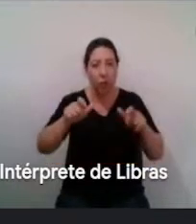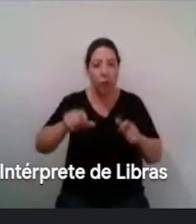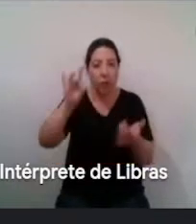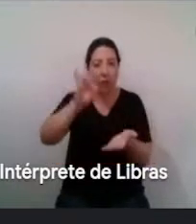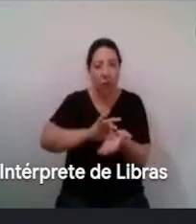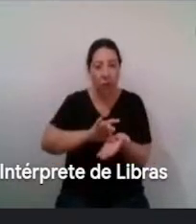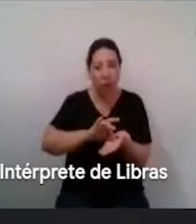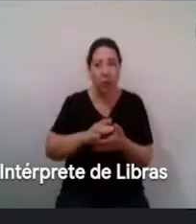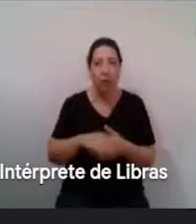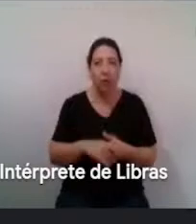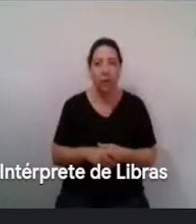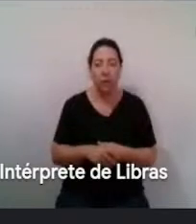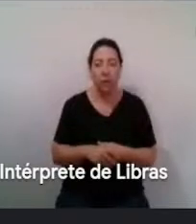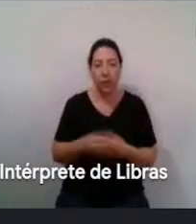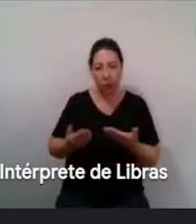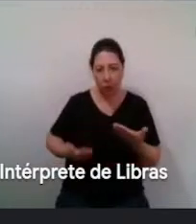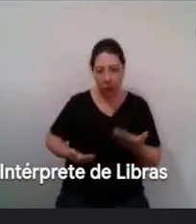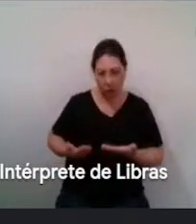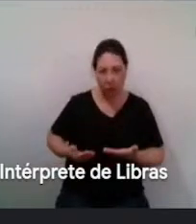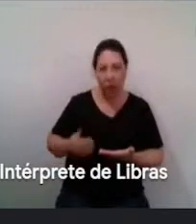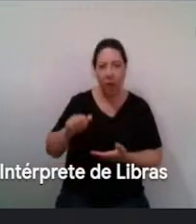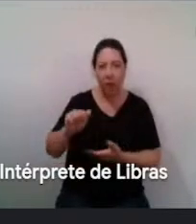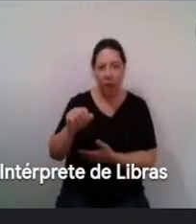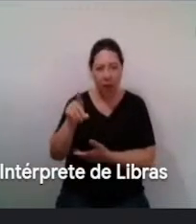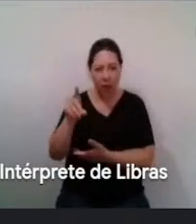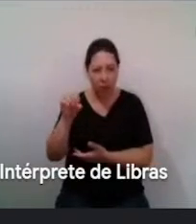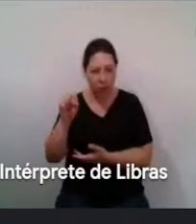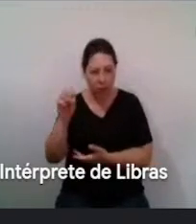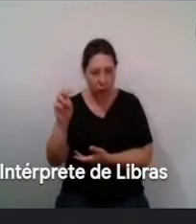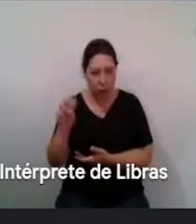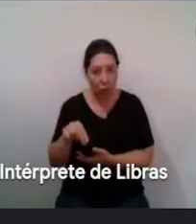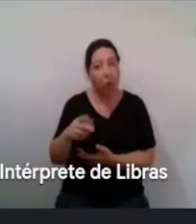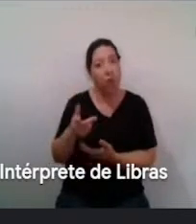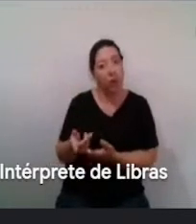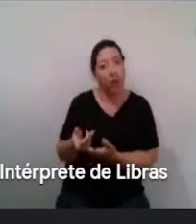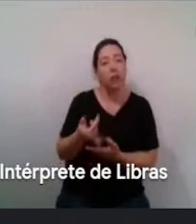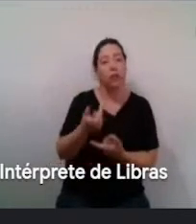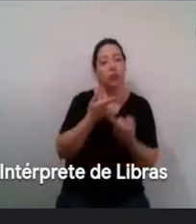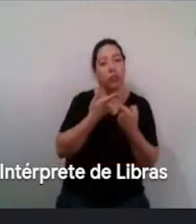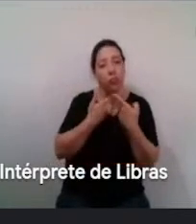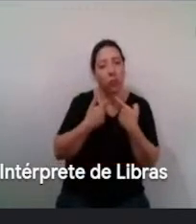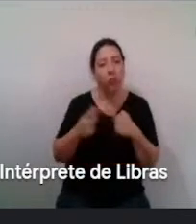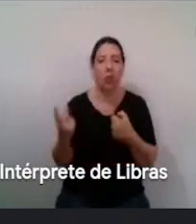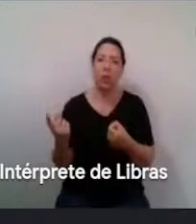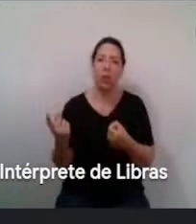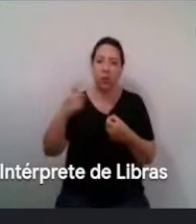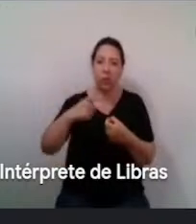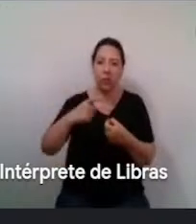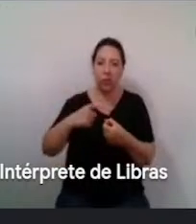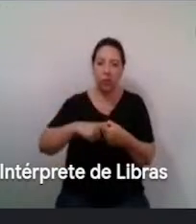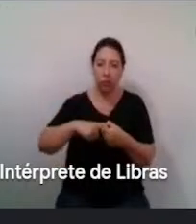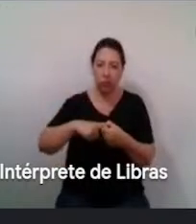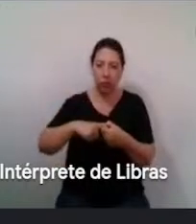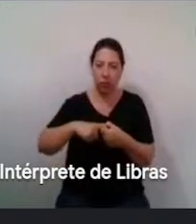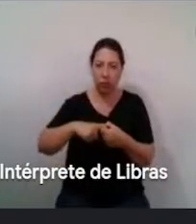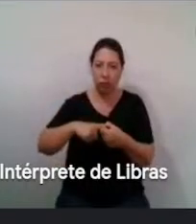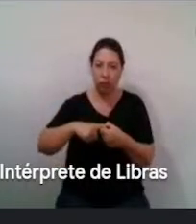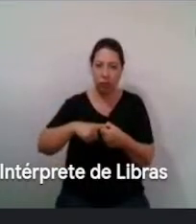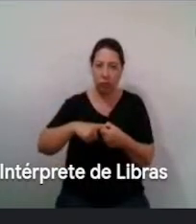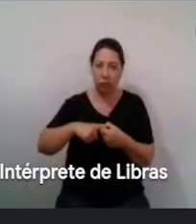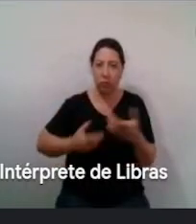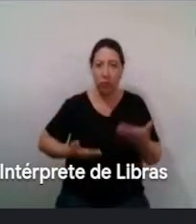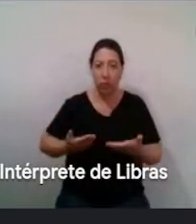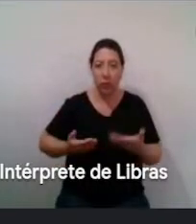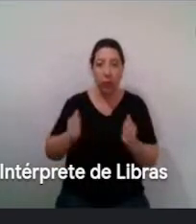o servidor Adson Reis de Souza manifestou interesse em permanecer requisitado para prestar serviço junto